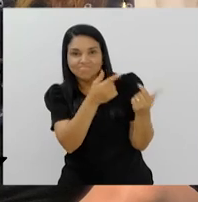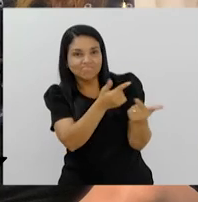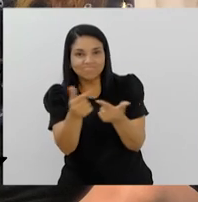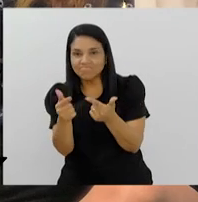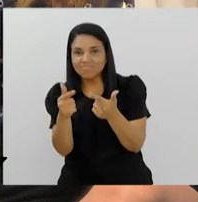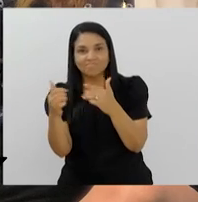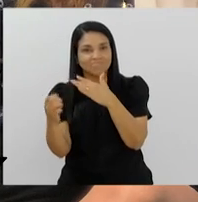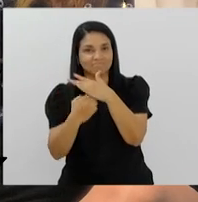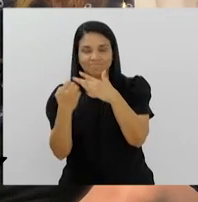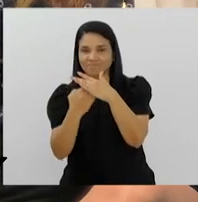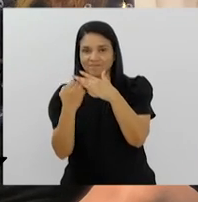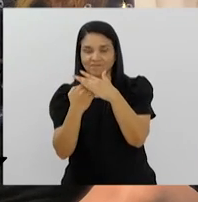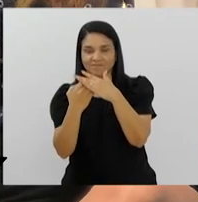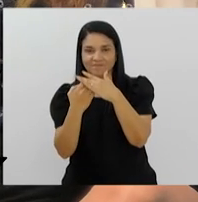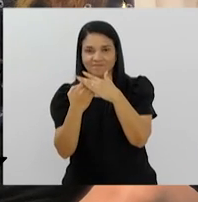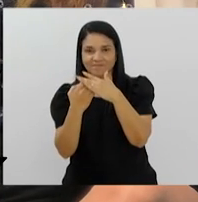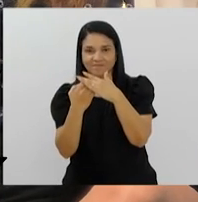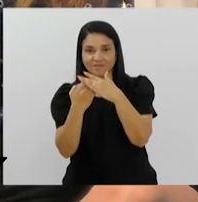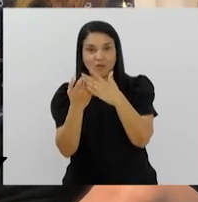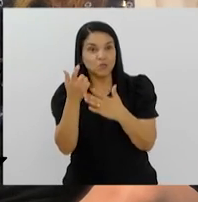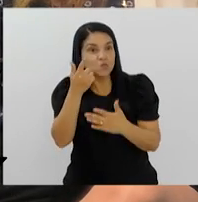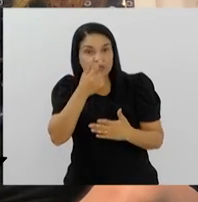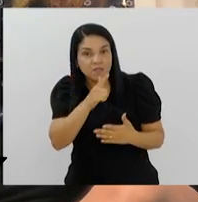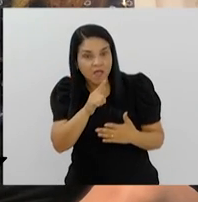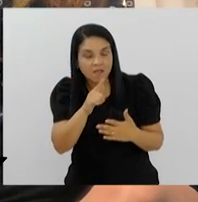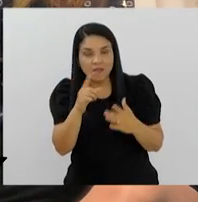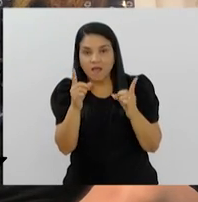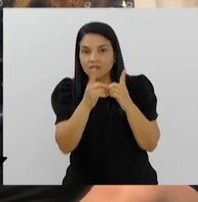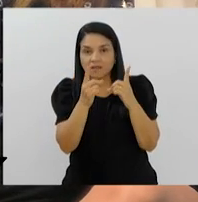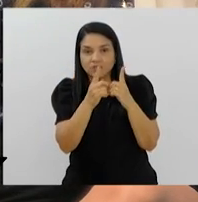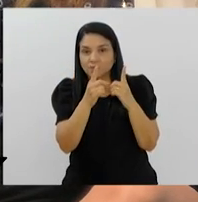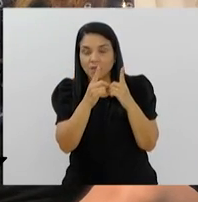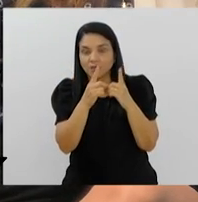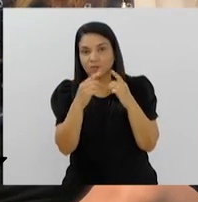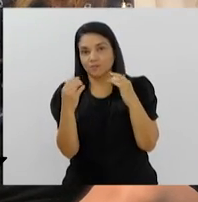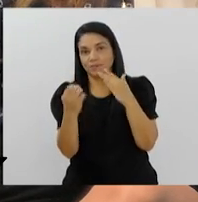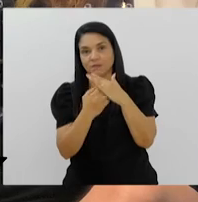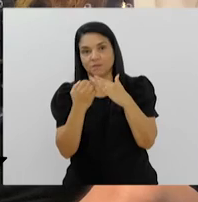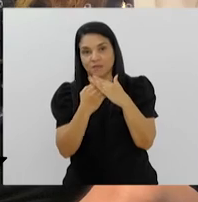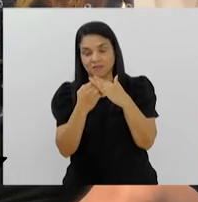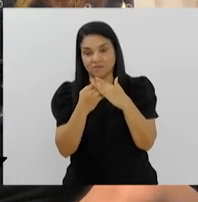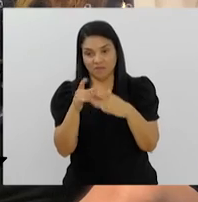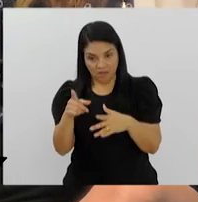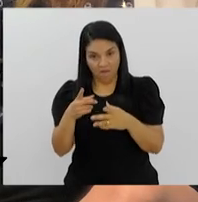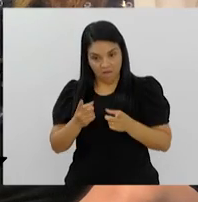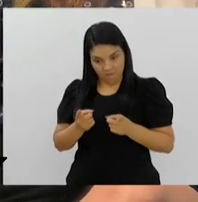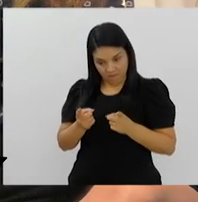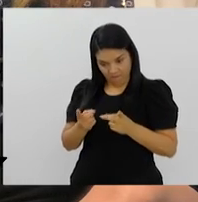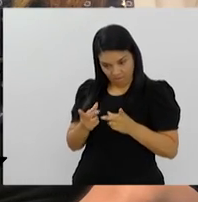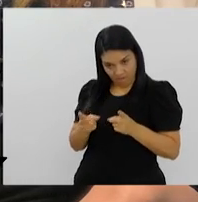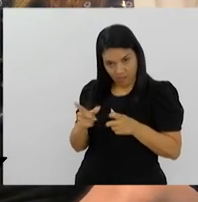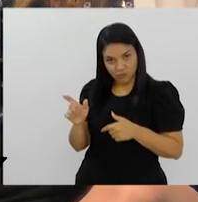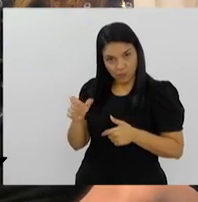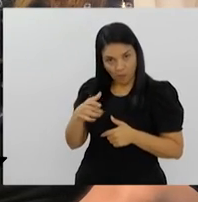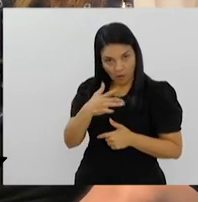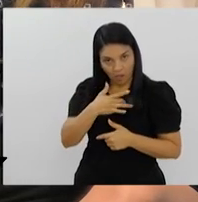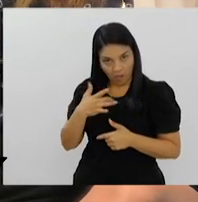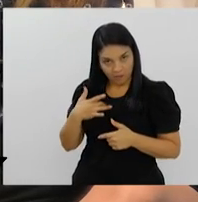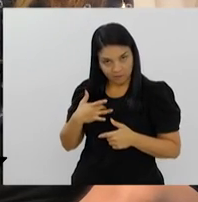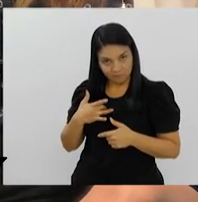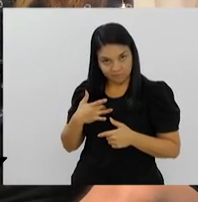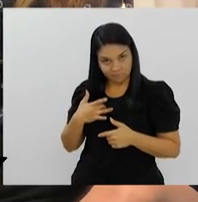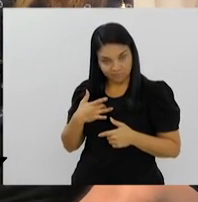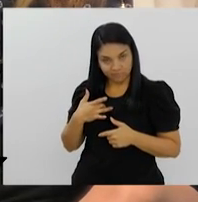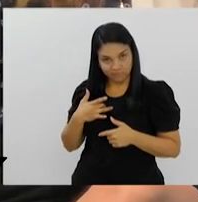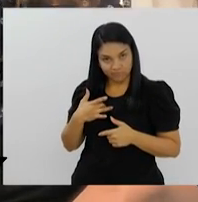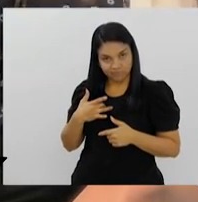empresas não conseguem ser atendidas quer dizer você vende o plano você se coloca à disposição